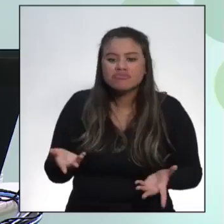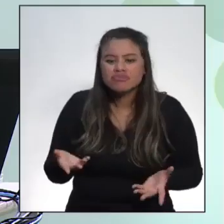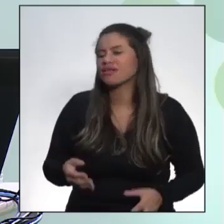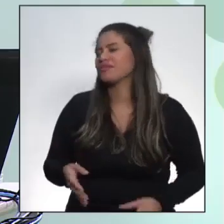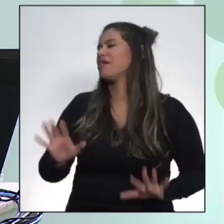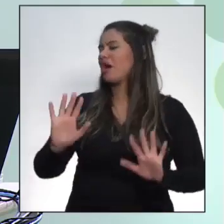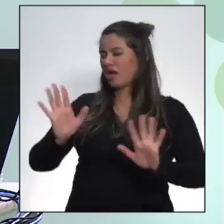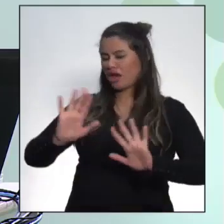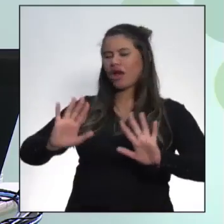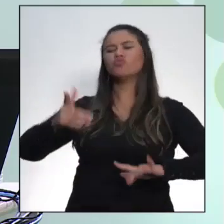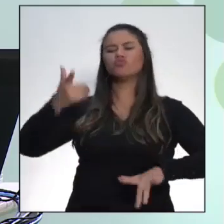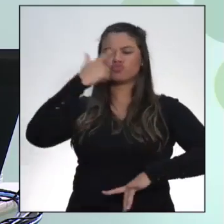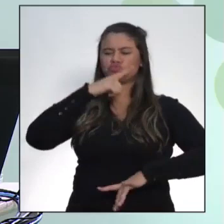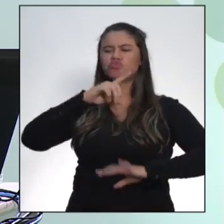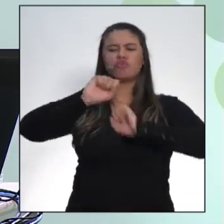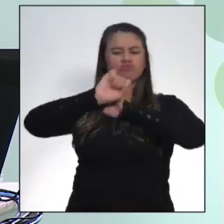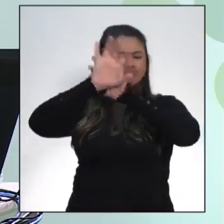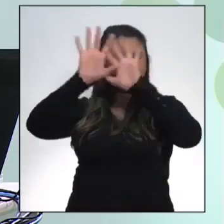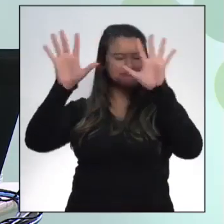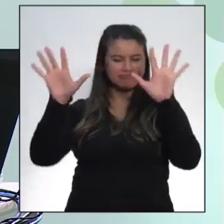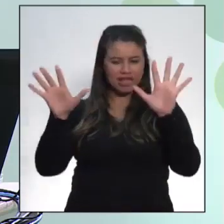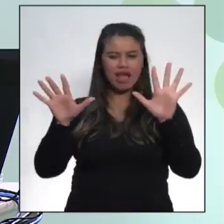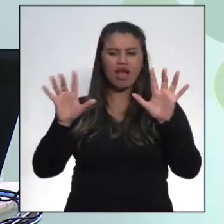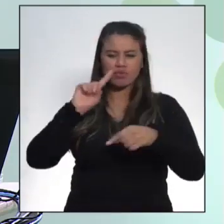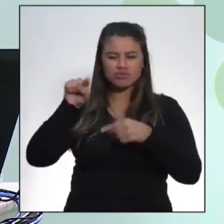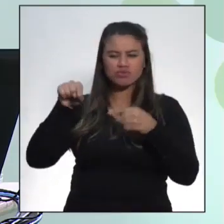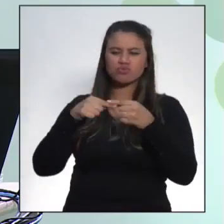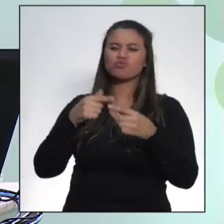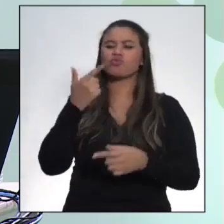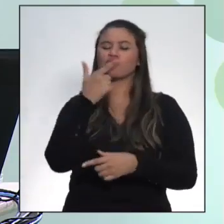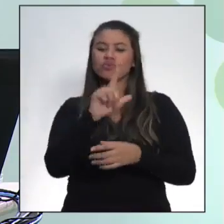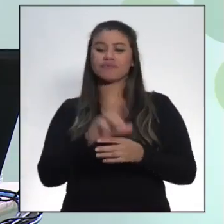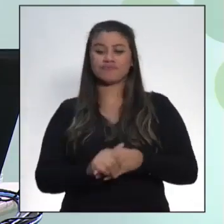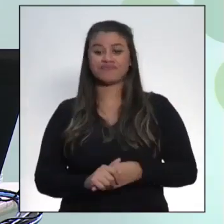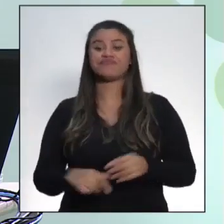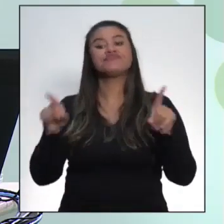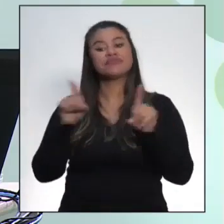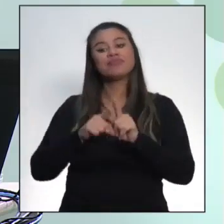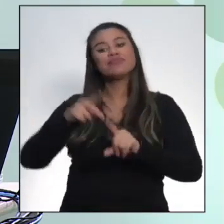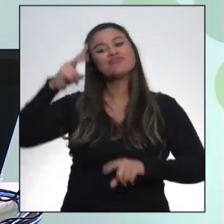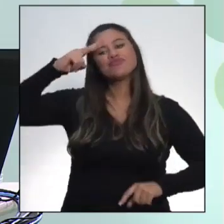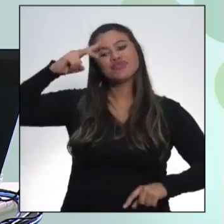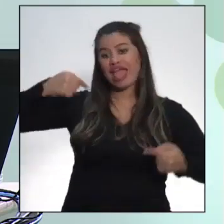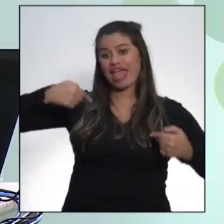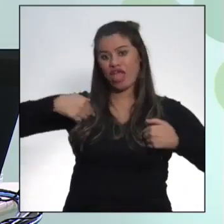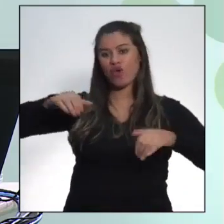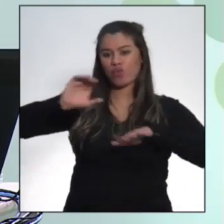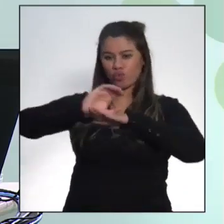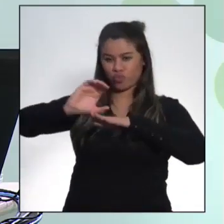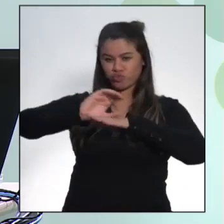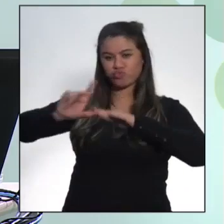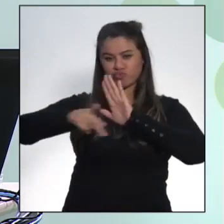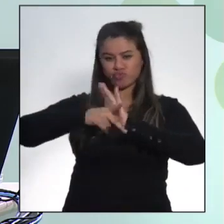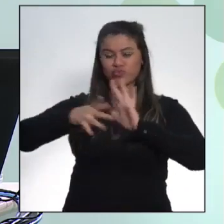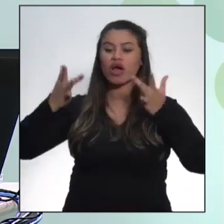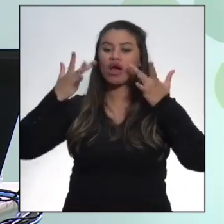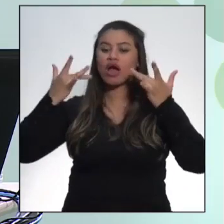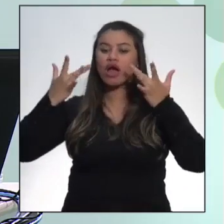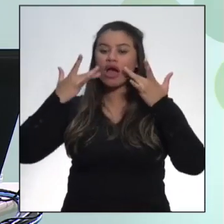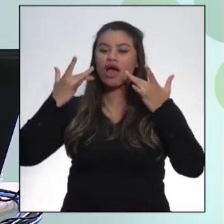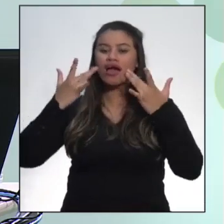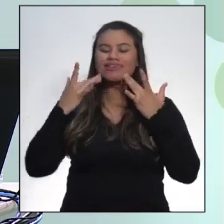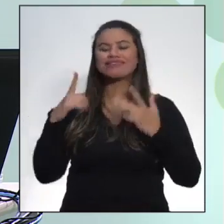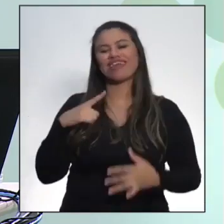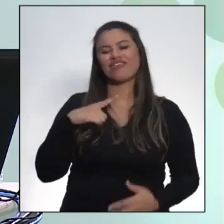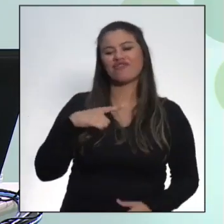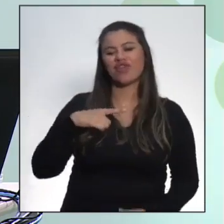totalmente objetivo, o professor Mauro. Até lembrei Sim, que eu por favor. também fiz curso de teatro e nós interpretamos a peça O Pequeno Príncipe.